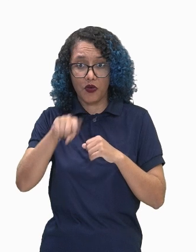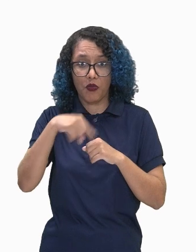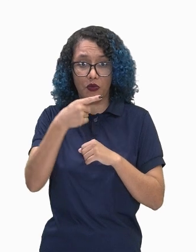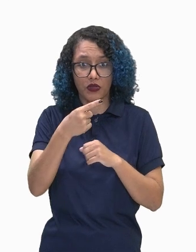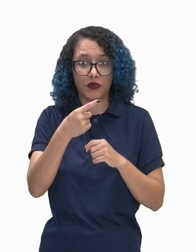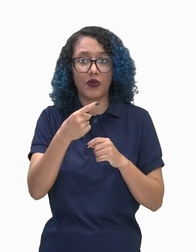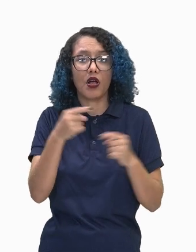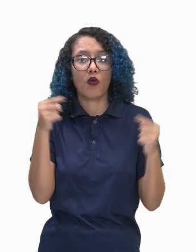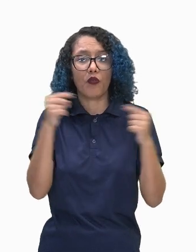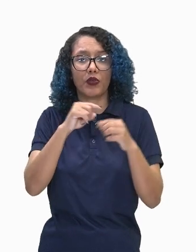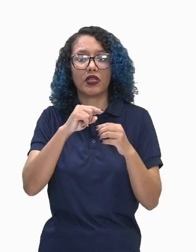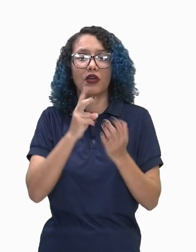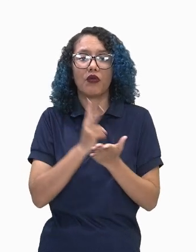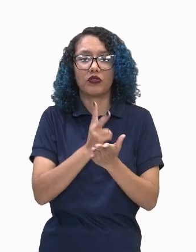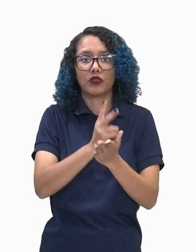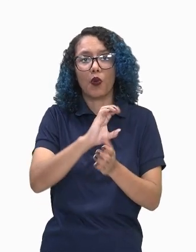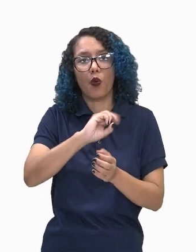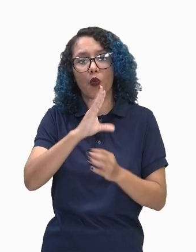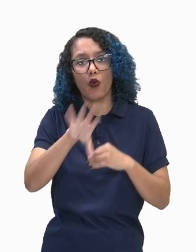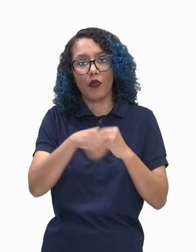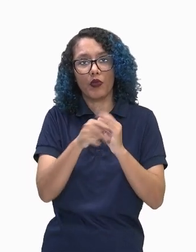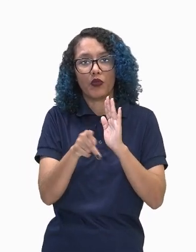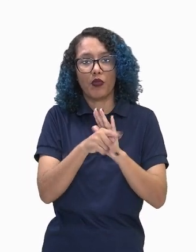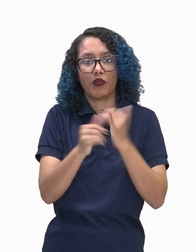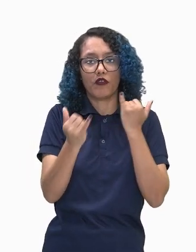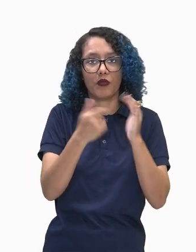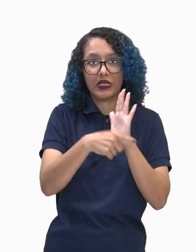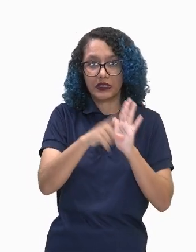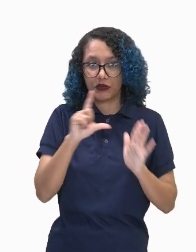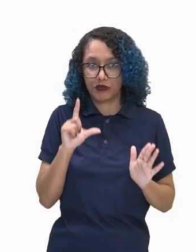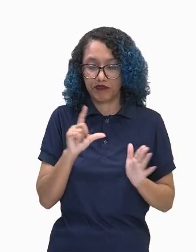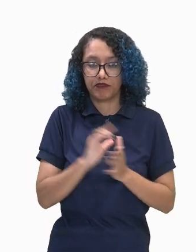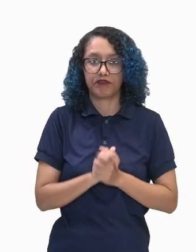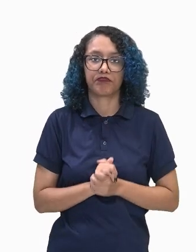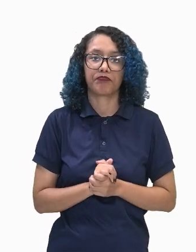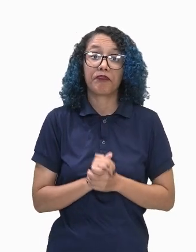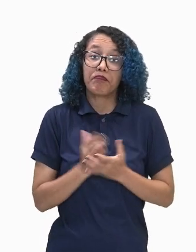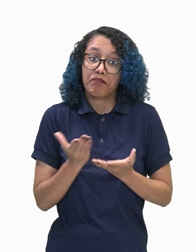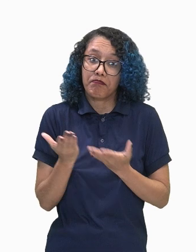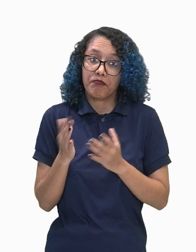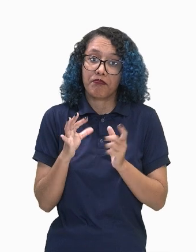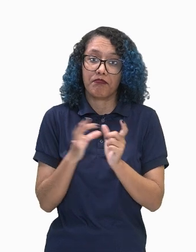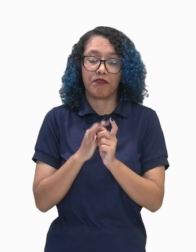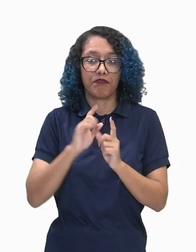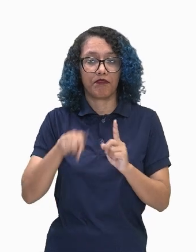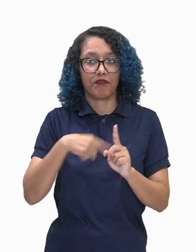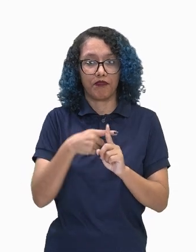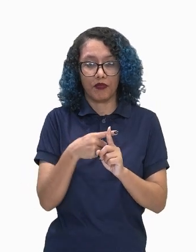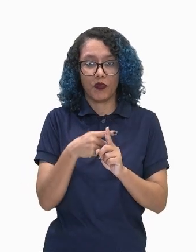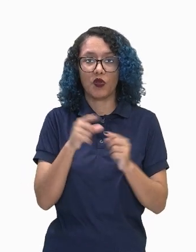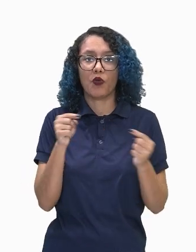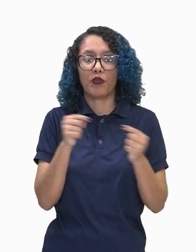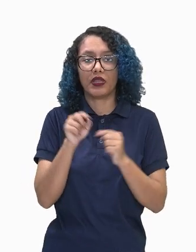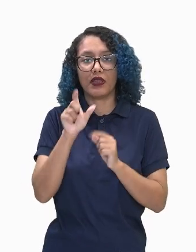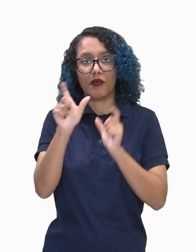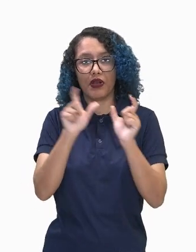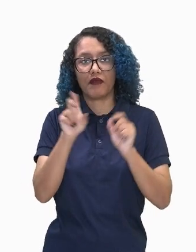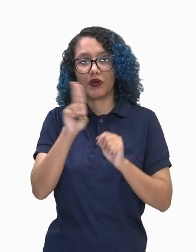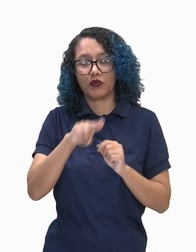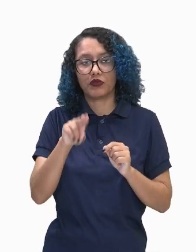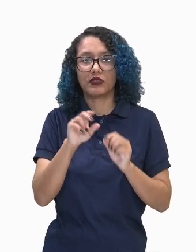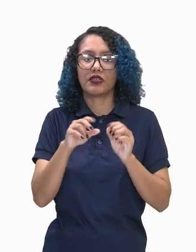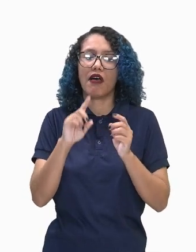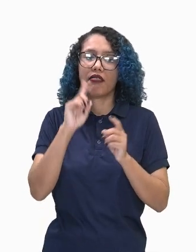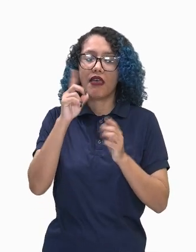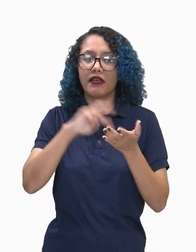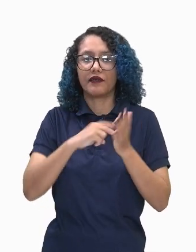da anterior. Então, repare que as conjunções aditivas são palavras que nós utilizamos para conectar ideias